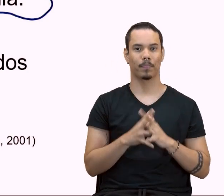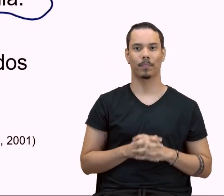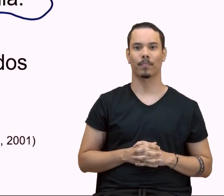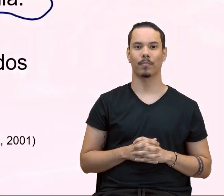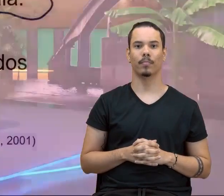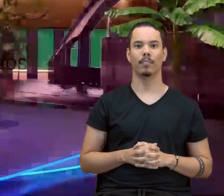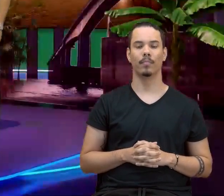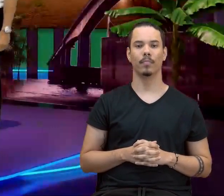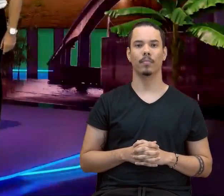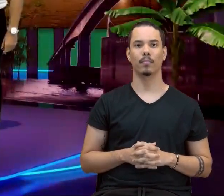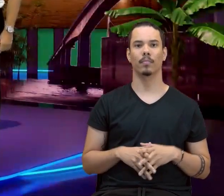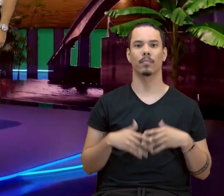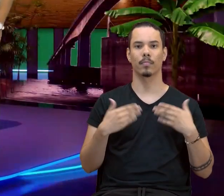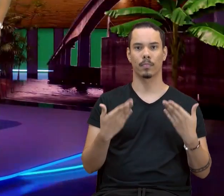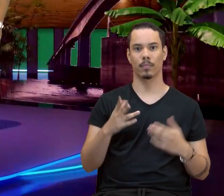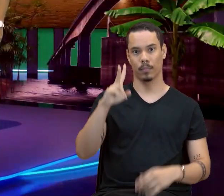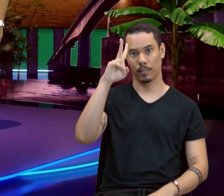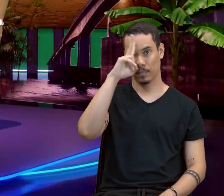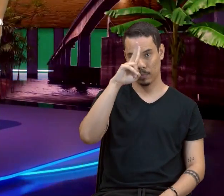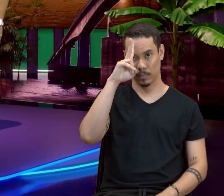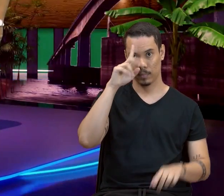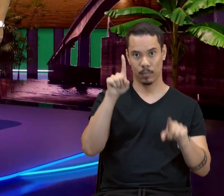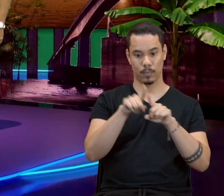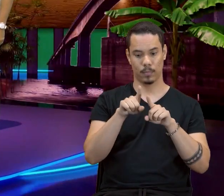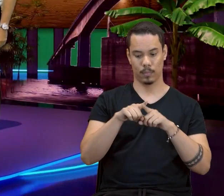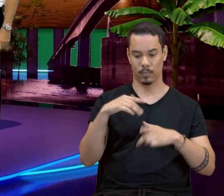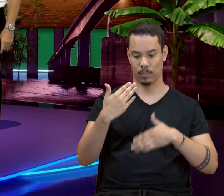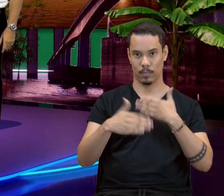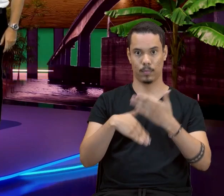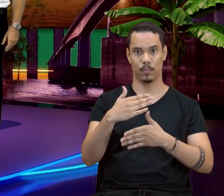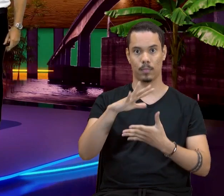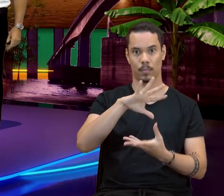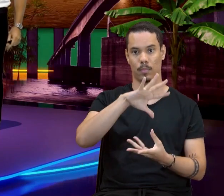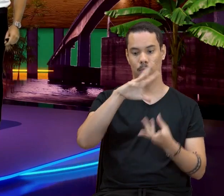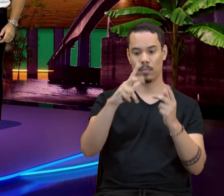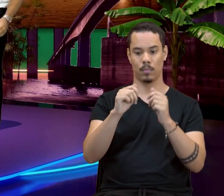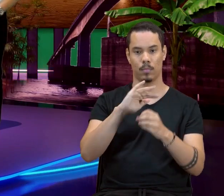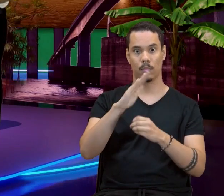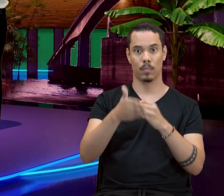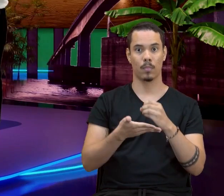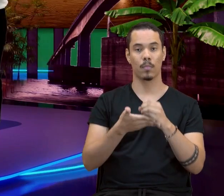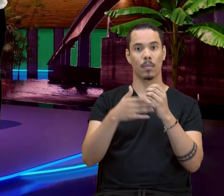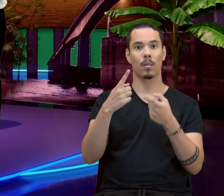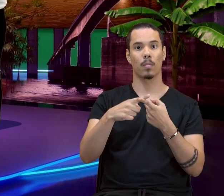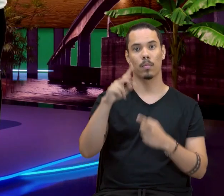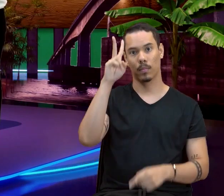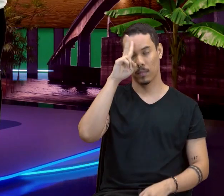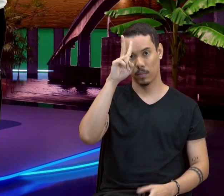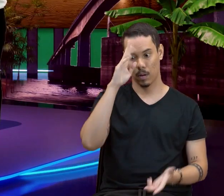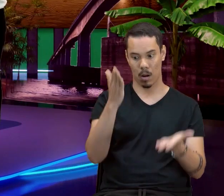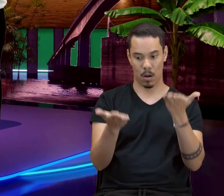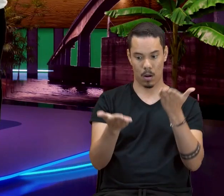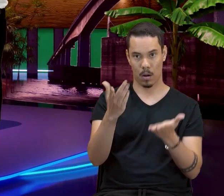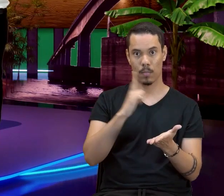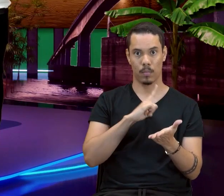gente. Então, e lembrado o desenvolvimento sustentável, que esse equilíbrio é o ambiental, o